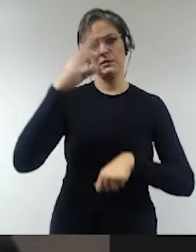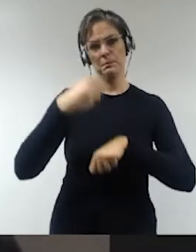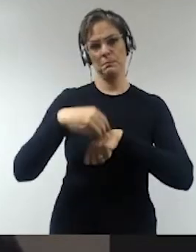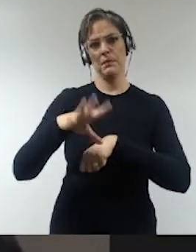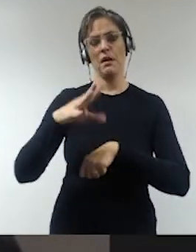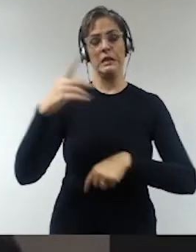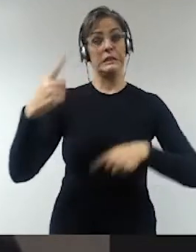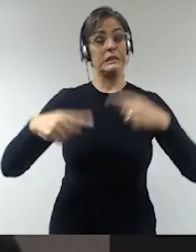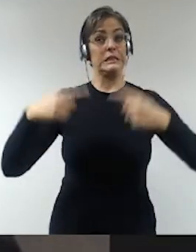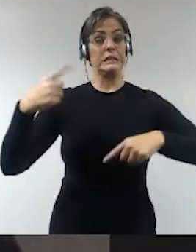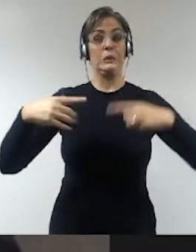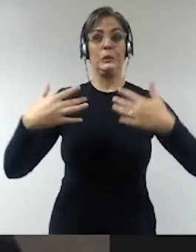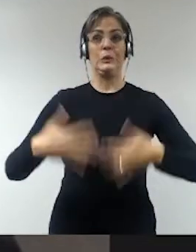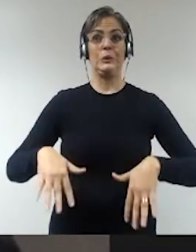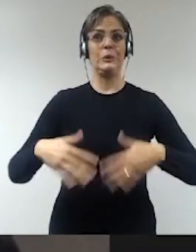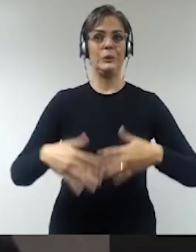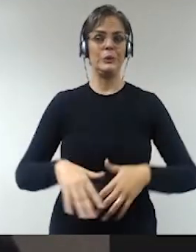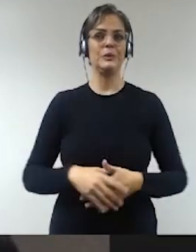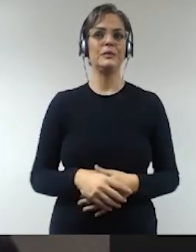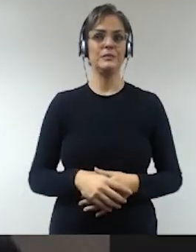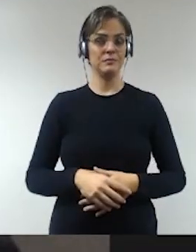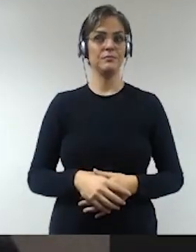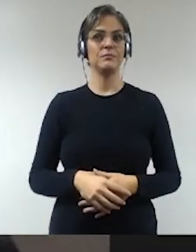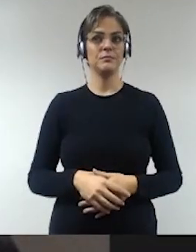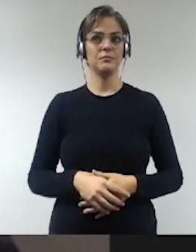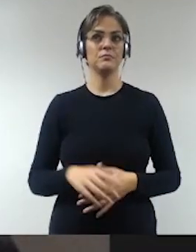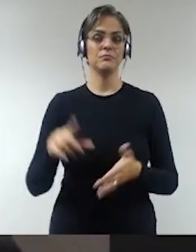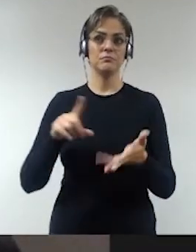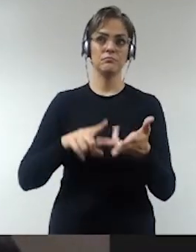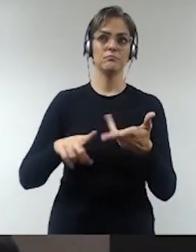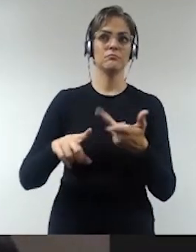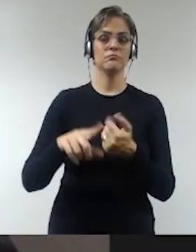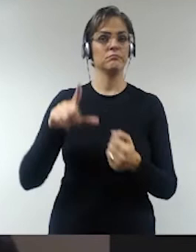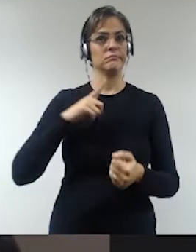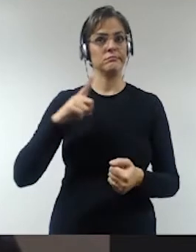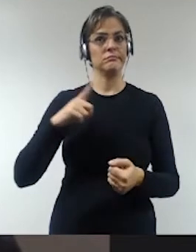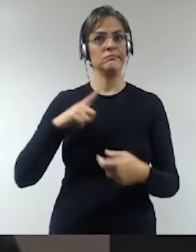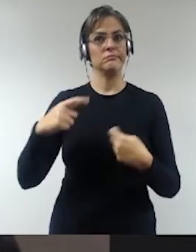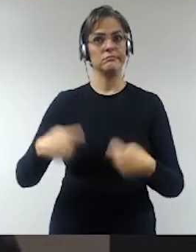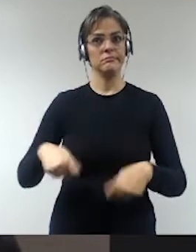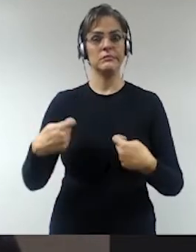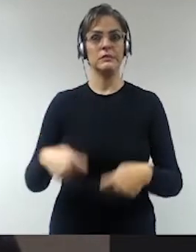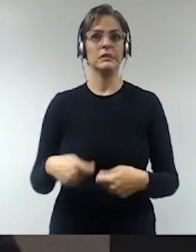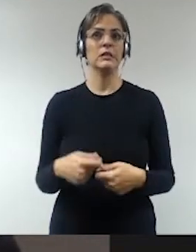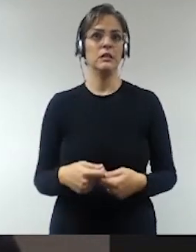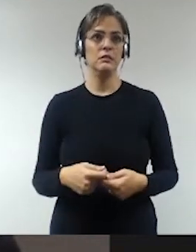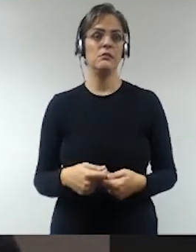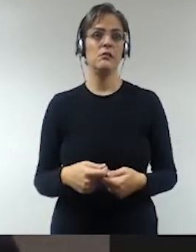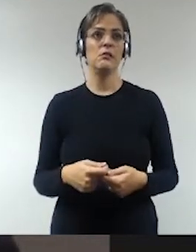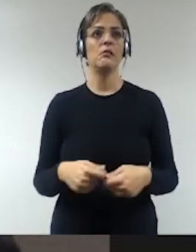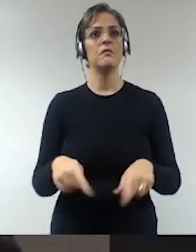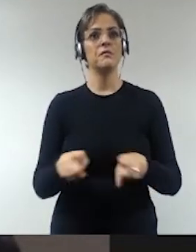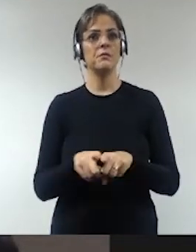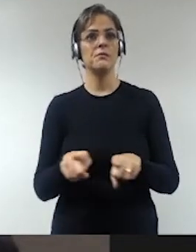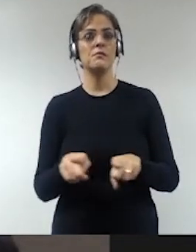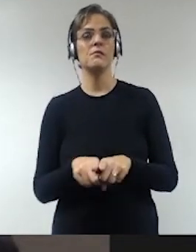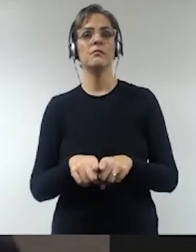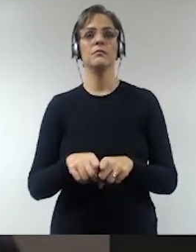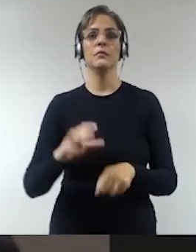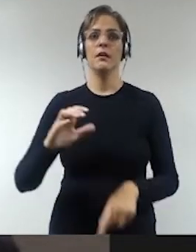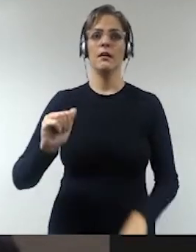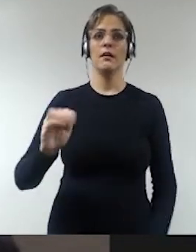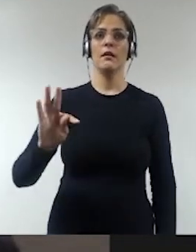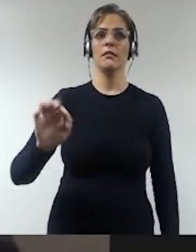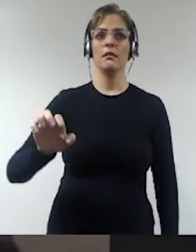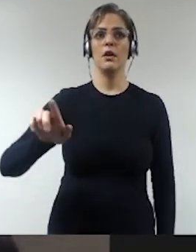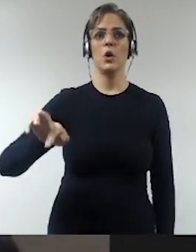Kant e os seus imperativos categóricos, e, de outro lado, os utilitaristas,